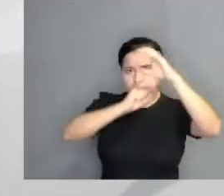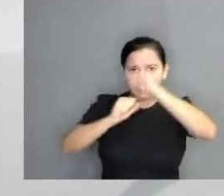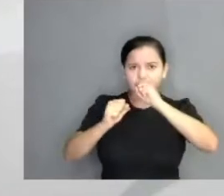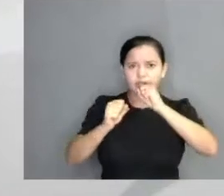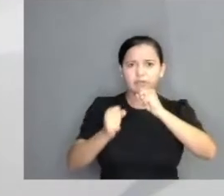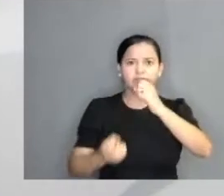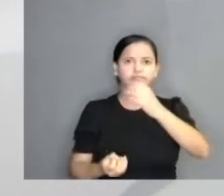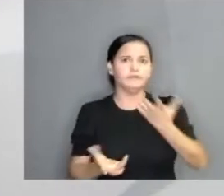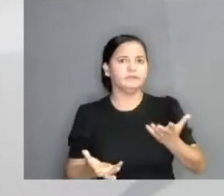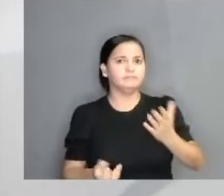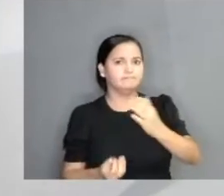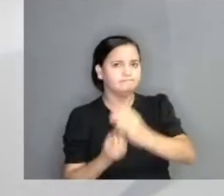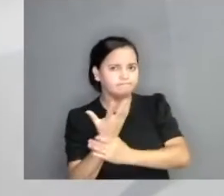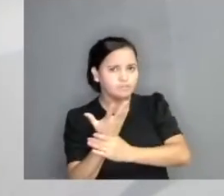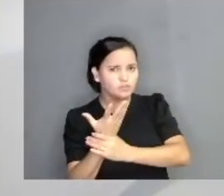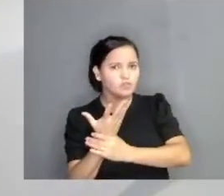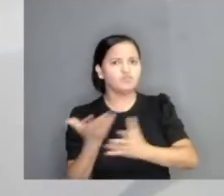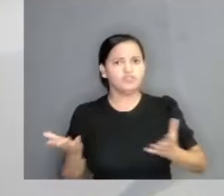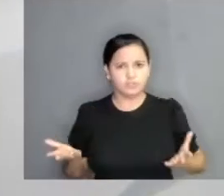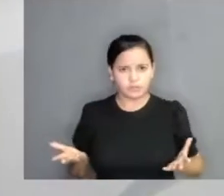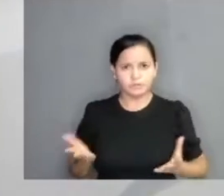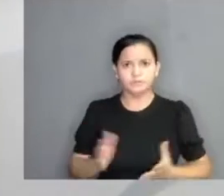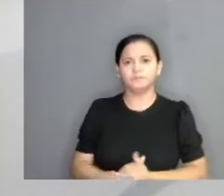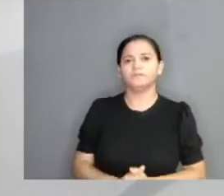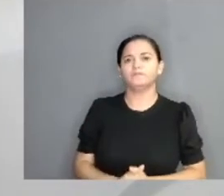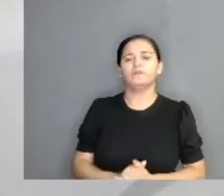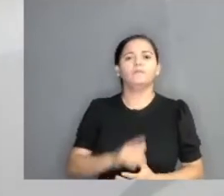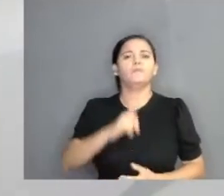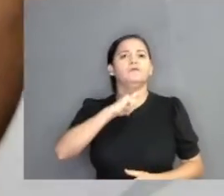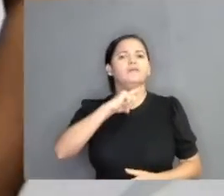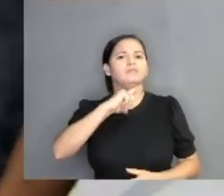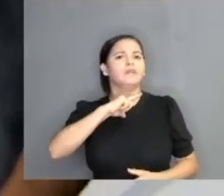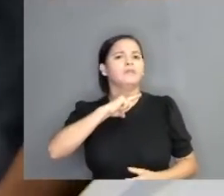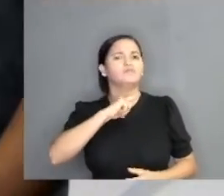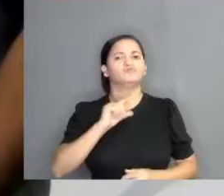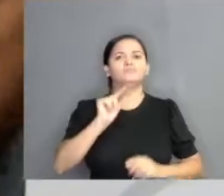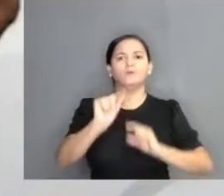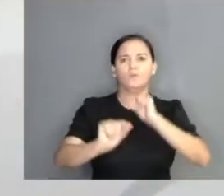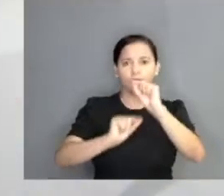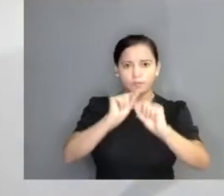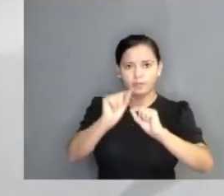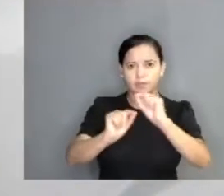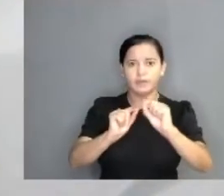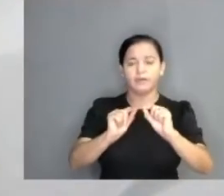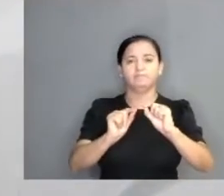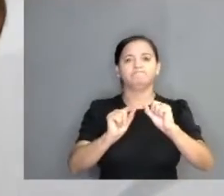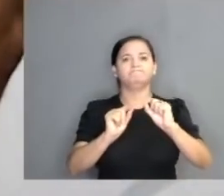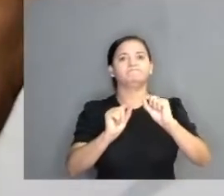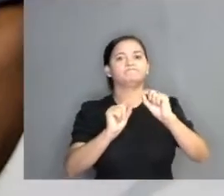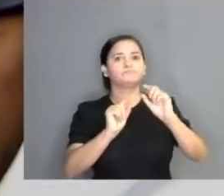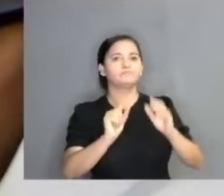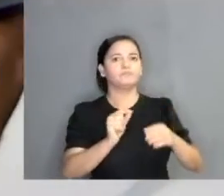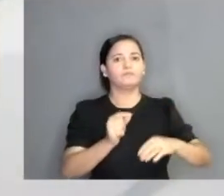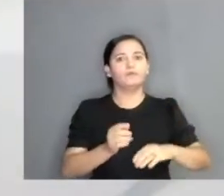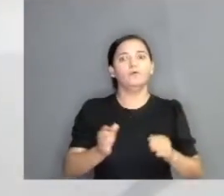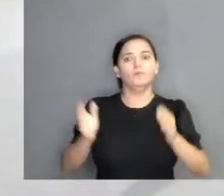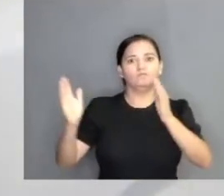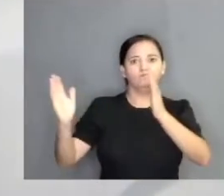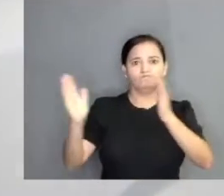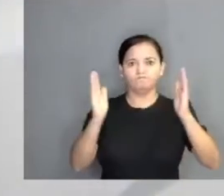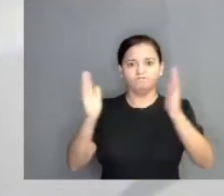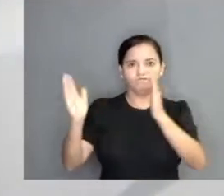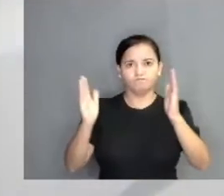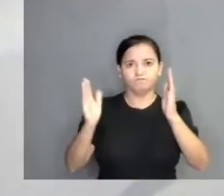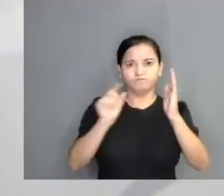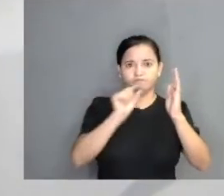outros fatores. Quais seriam esses outros fatores? Temos um período em que, após a Idade Média,